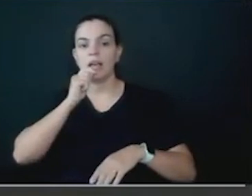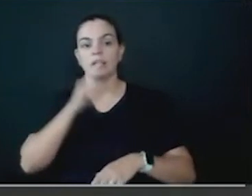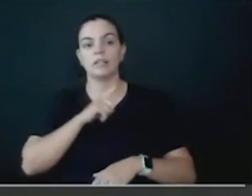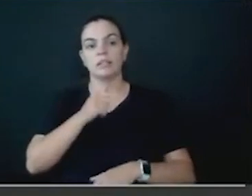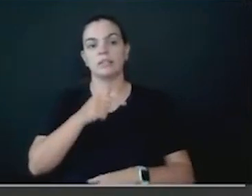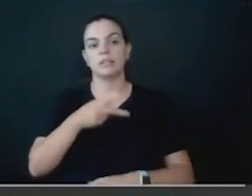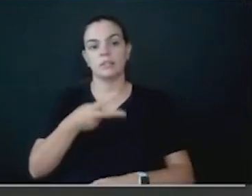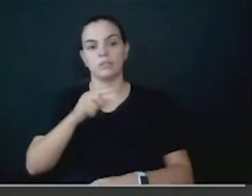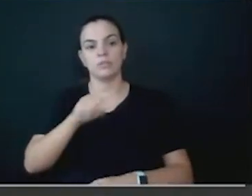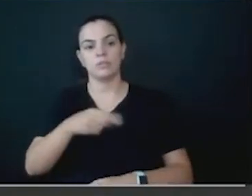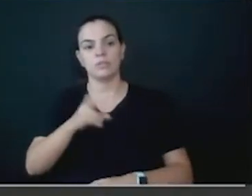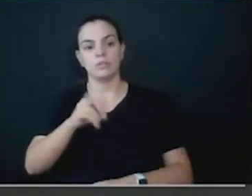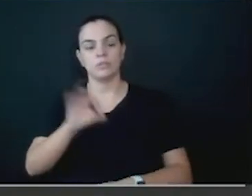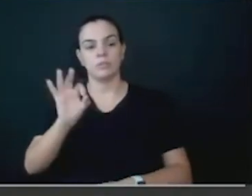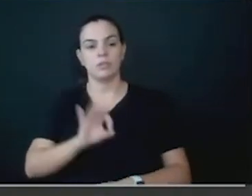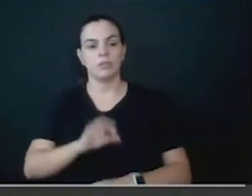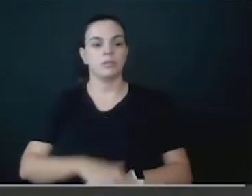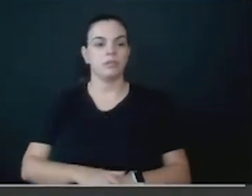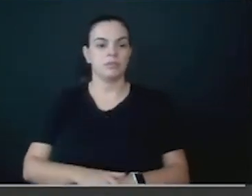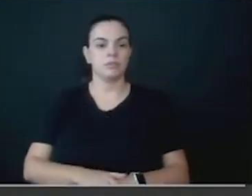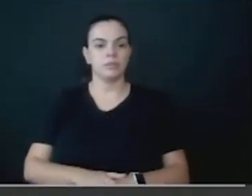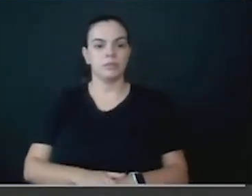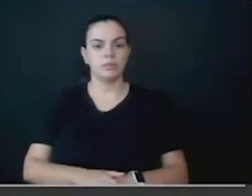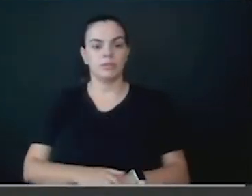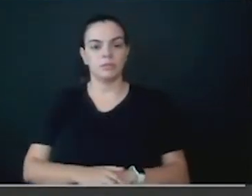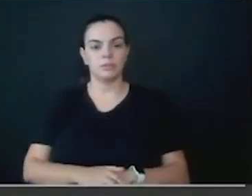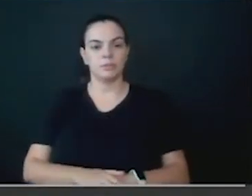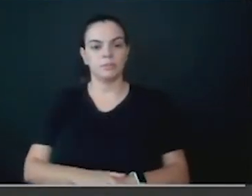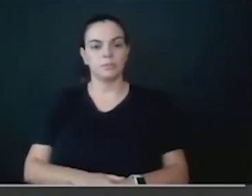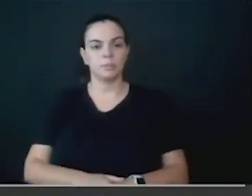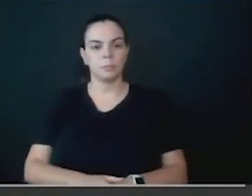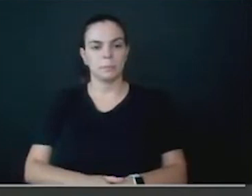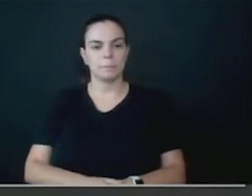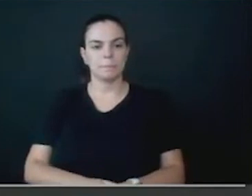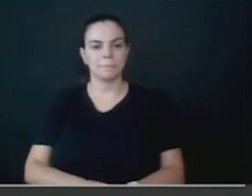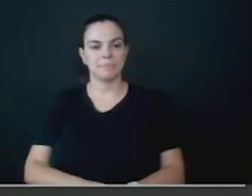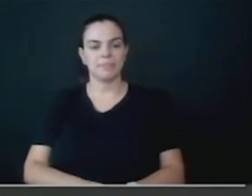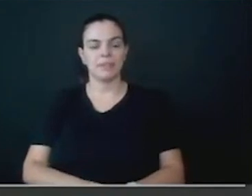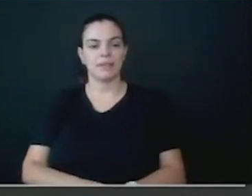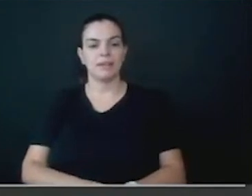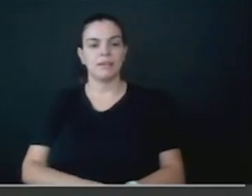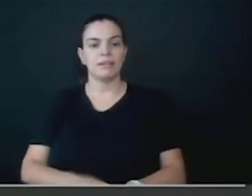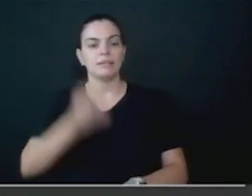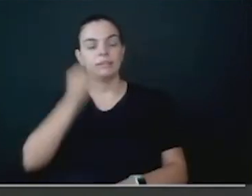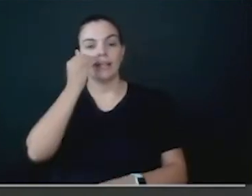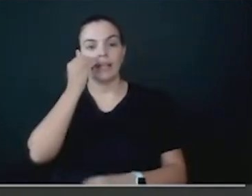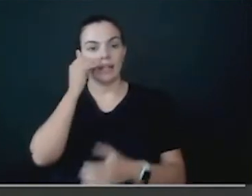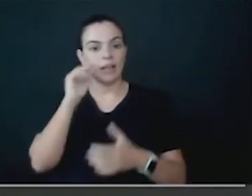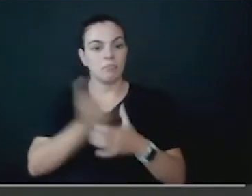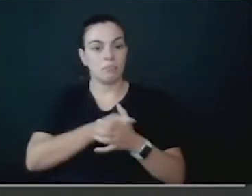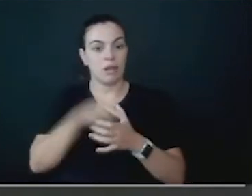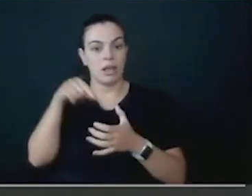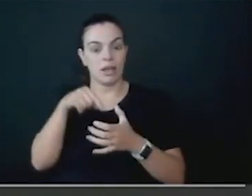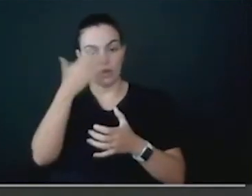72,50%. Manter o índice de endividamento do município abaixo do nacional das capitais, que é de 26, nós estamos com a